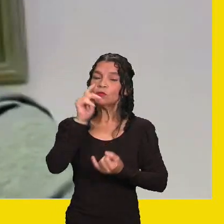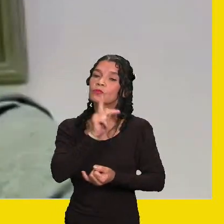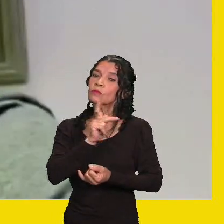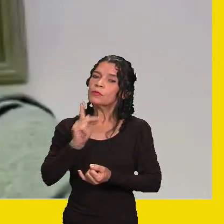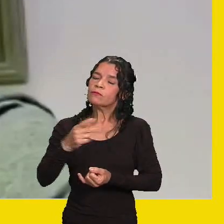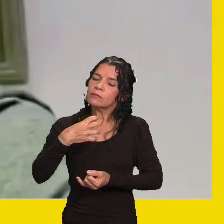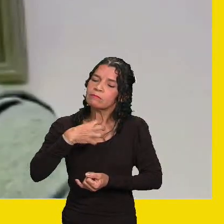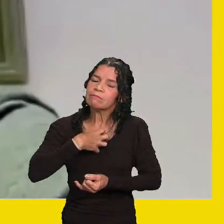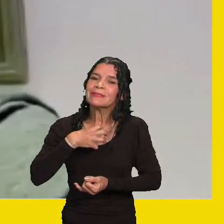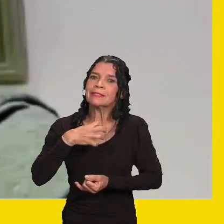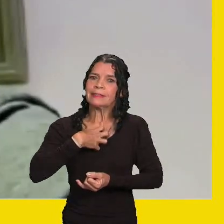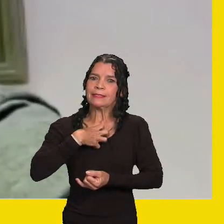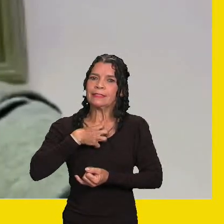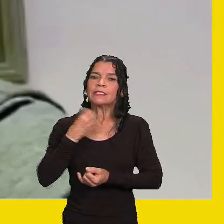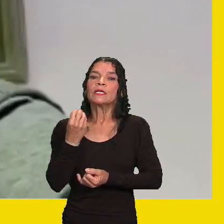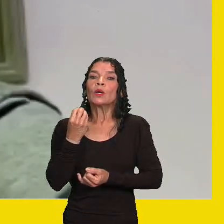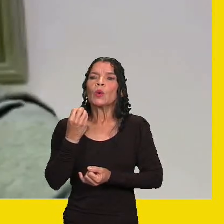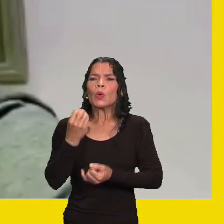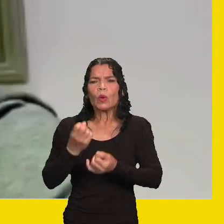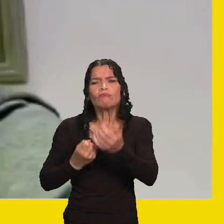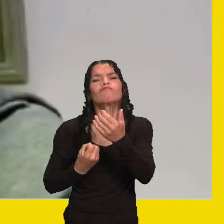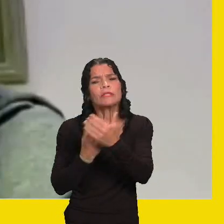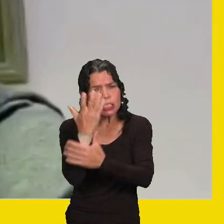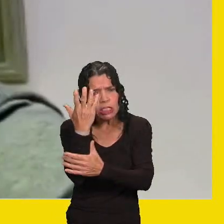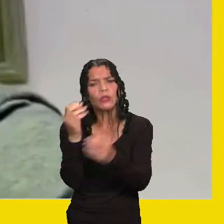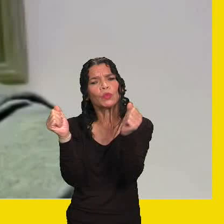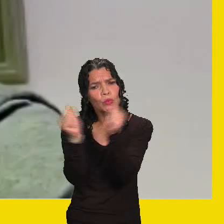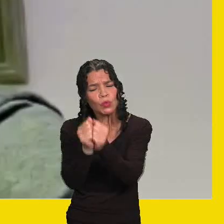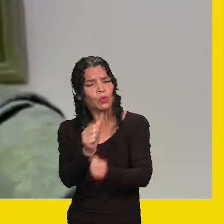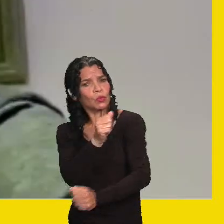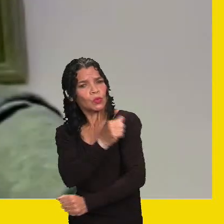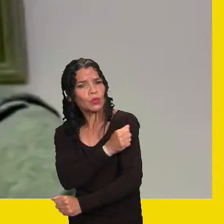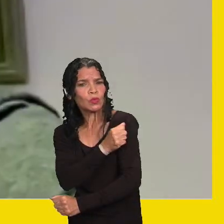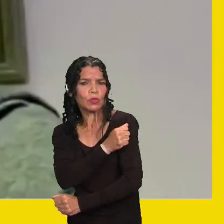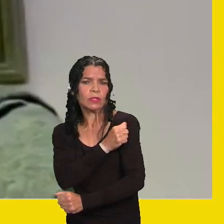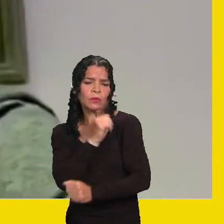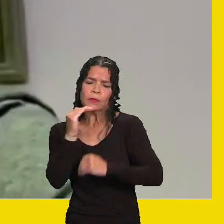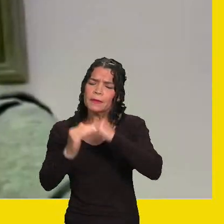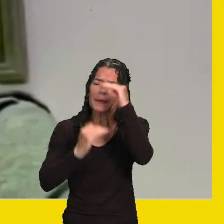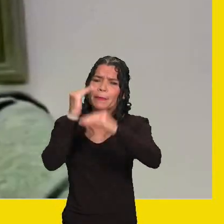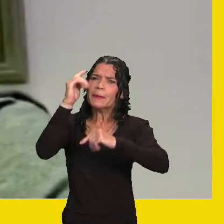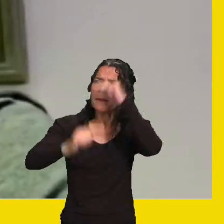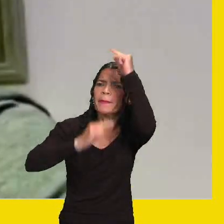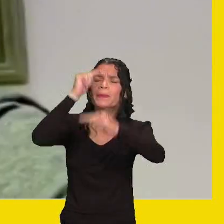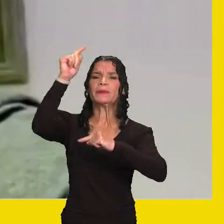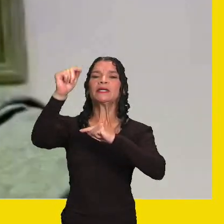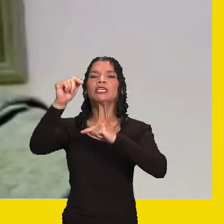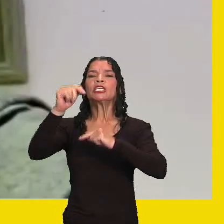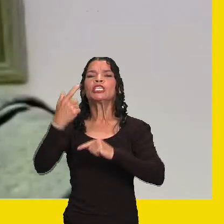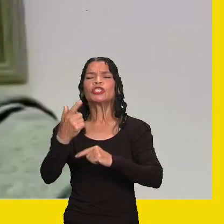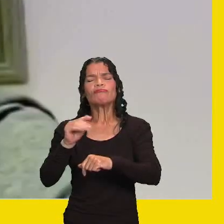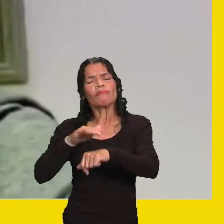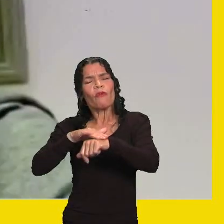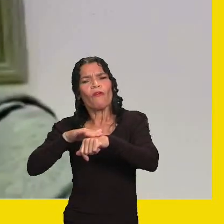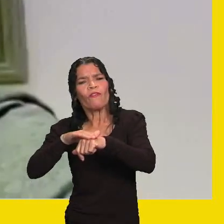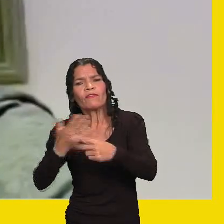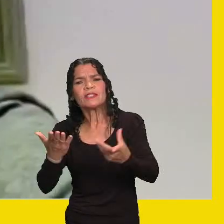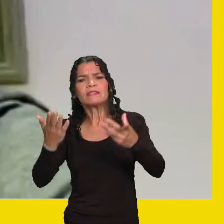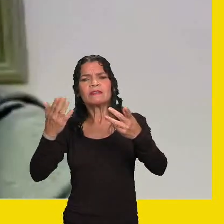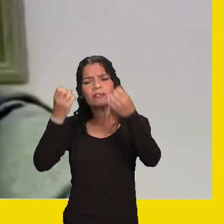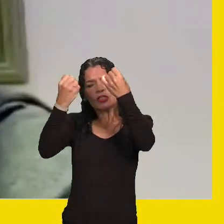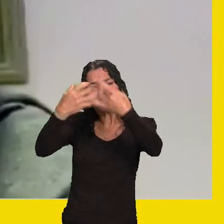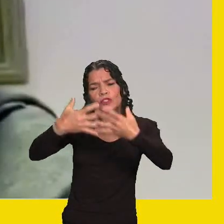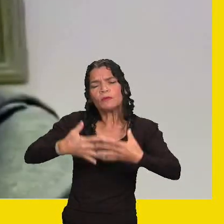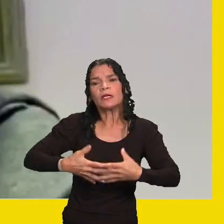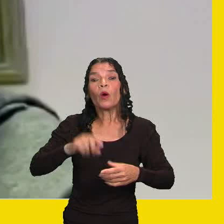se sinta esse criador junto com os seus alunos nesse processo de dialogia, de conversar sobre